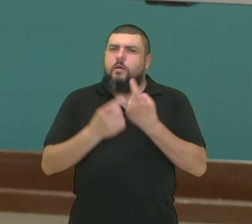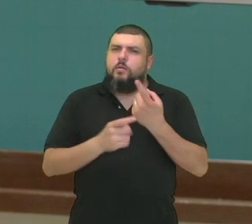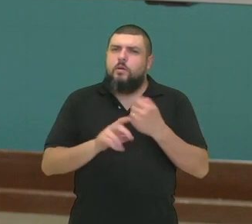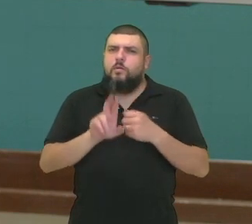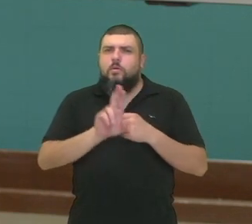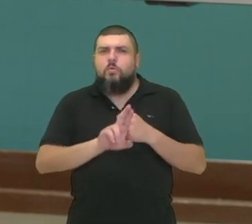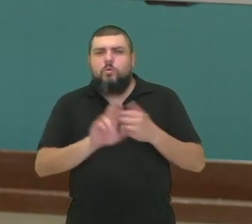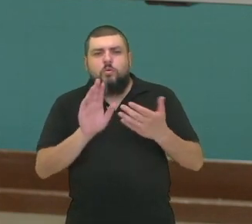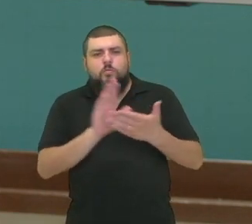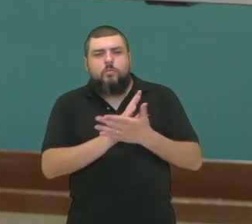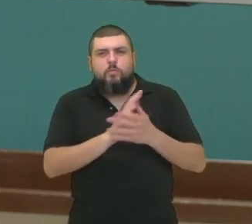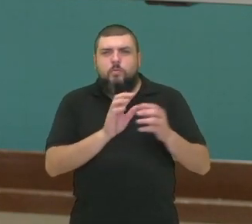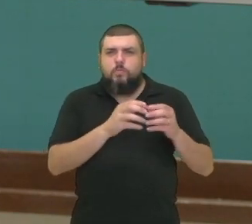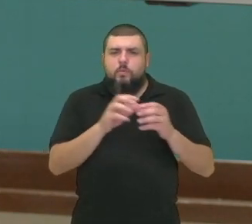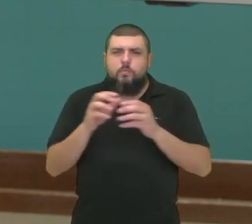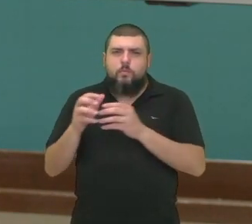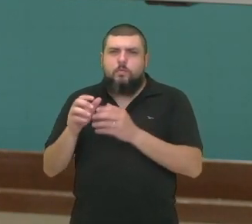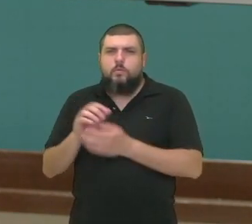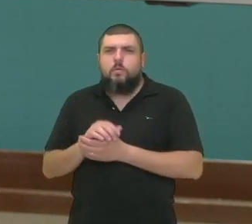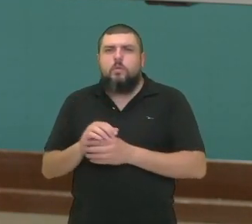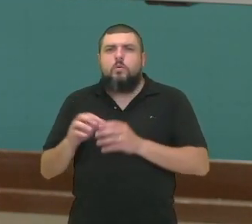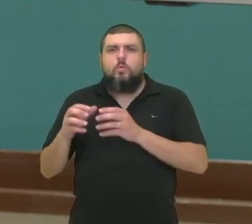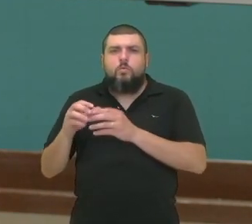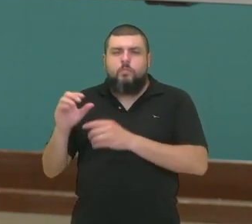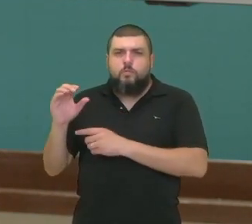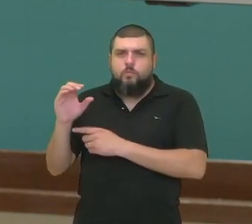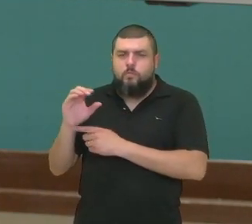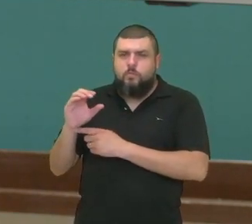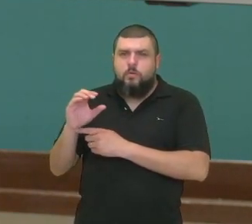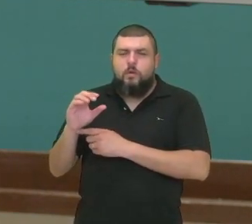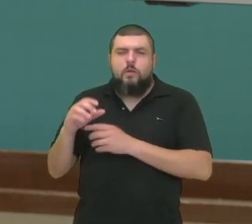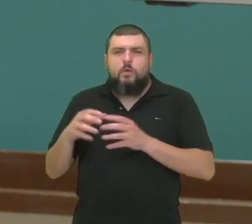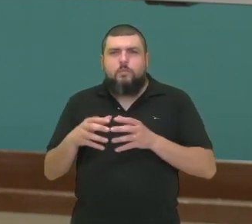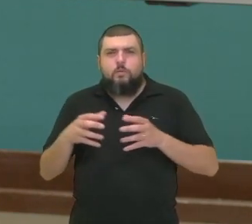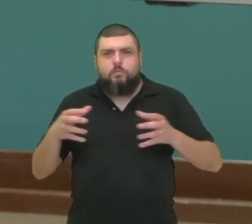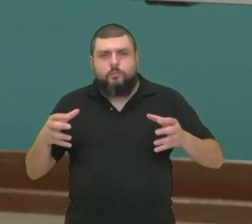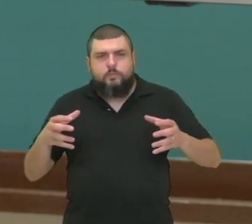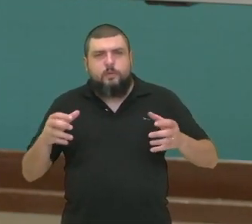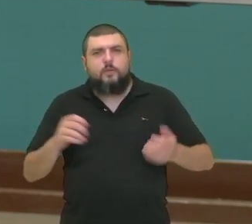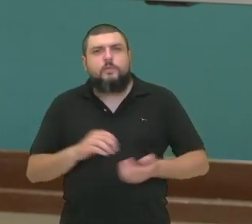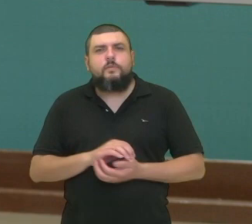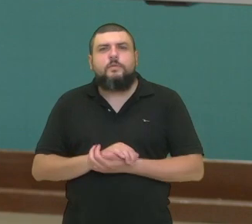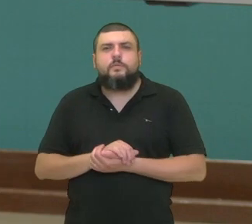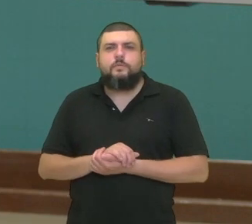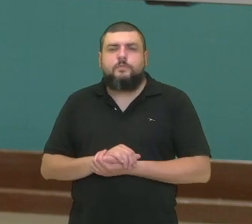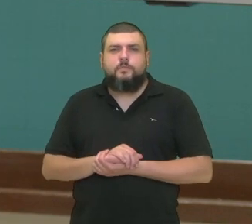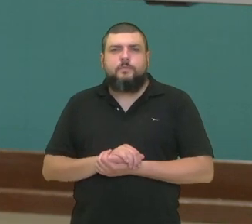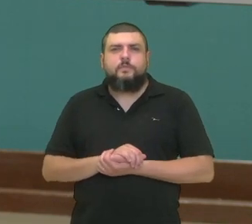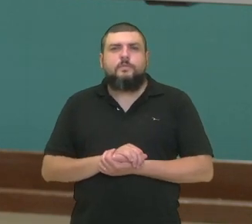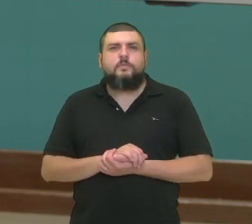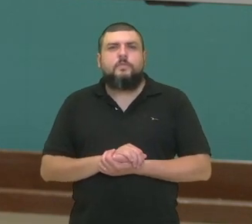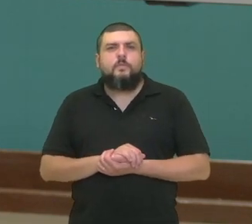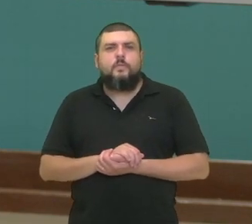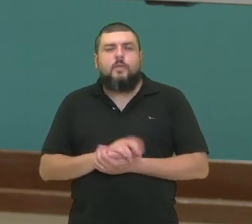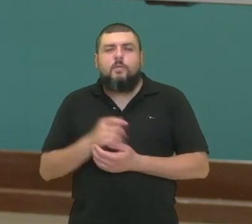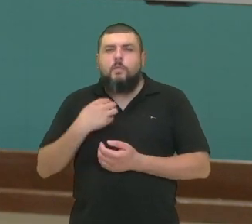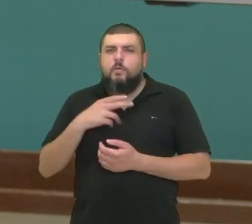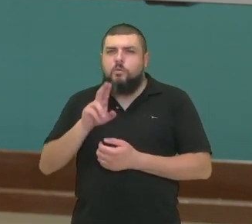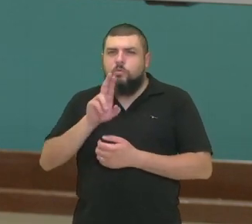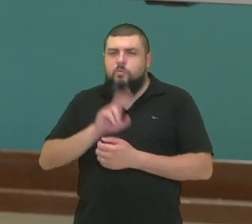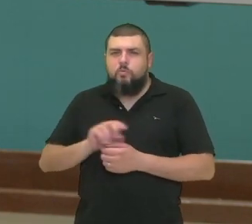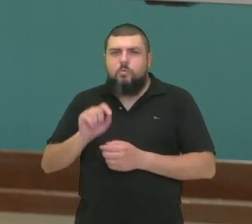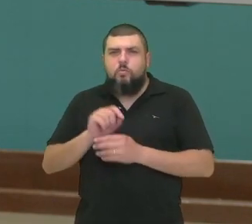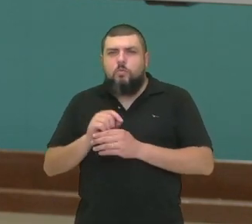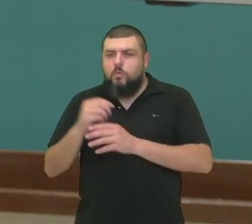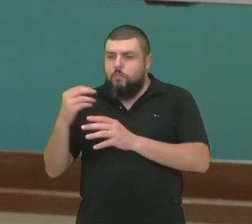conjunto ou outro. Agora, nos complexos, a gente houve uma ampliação para que a gente possa aplicar aqueles conceitos que